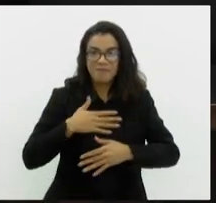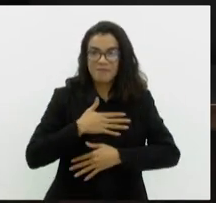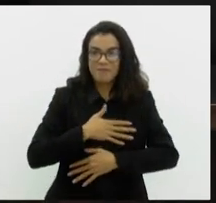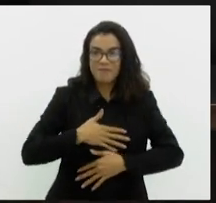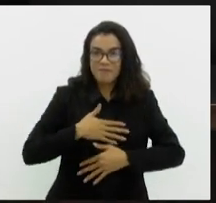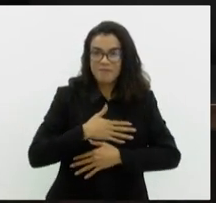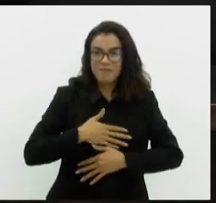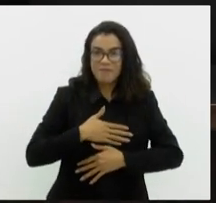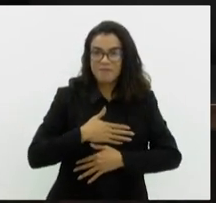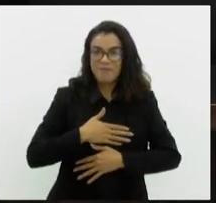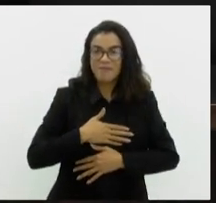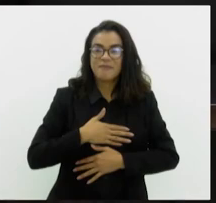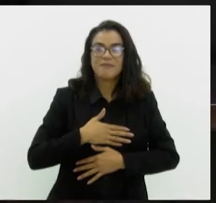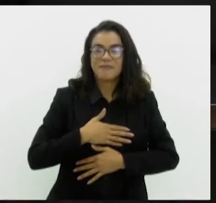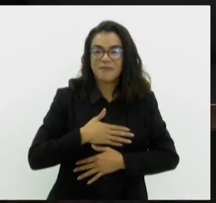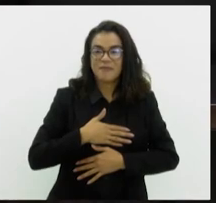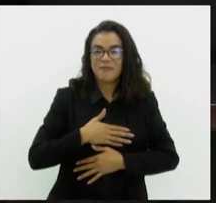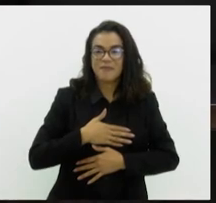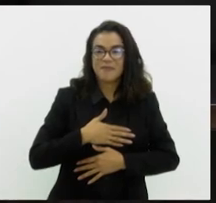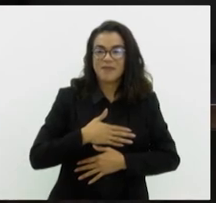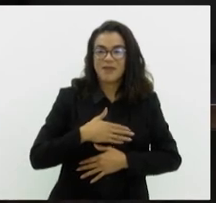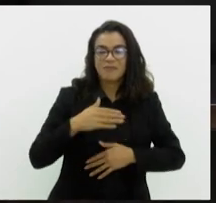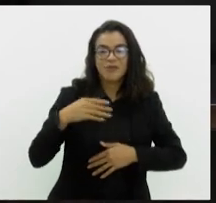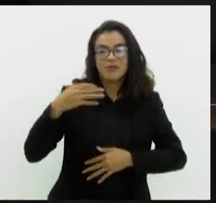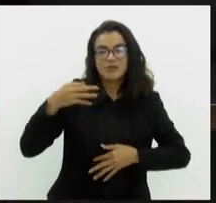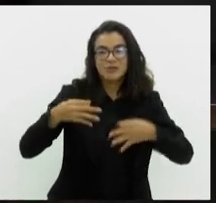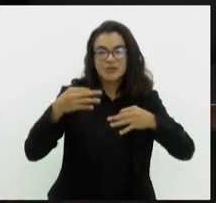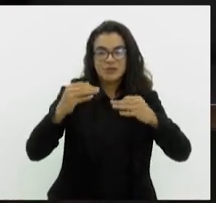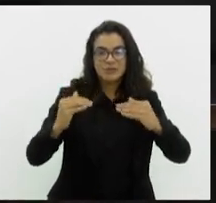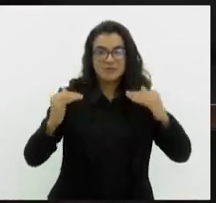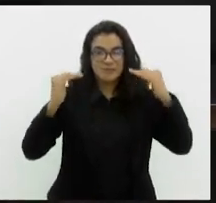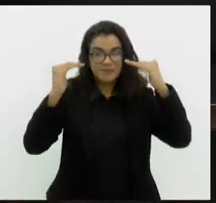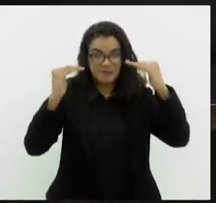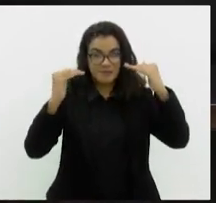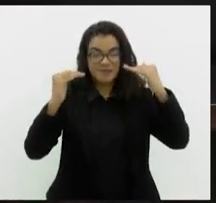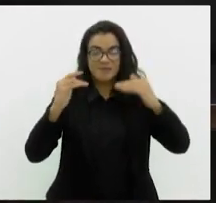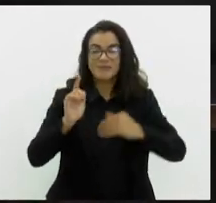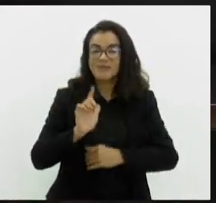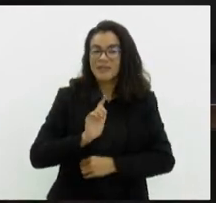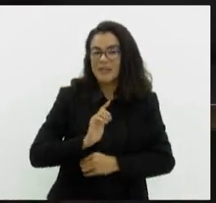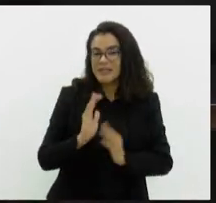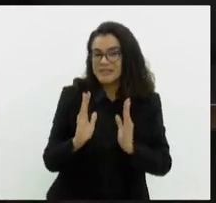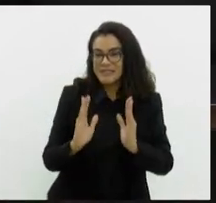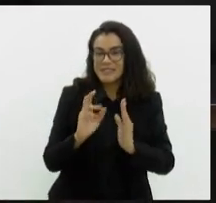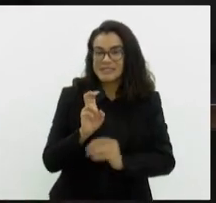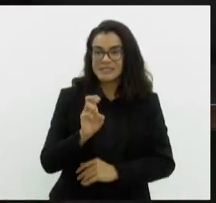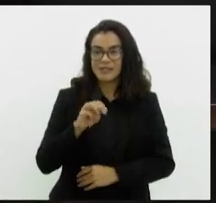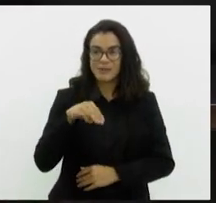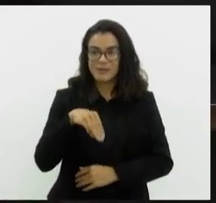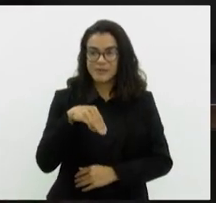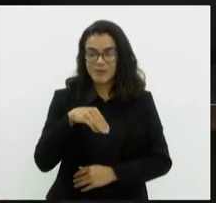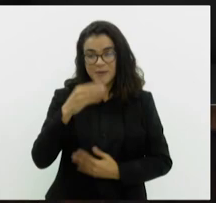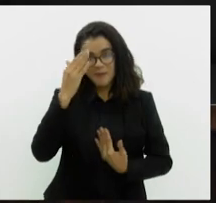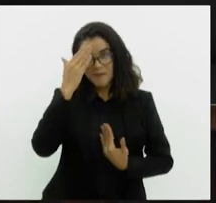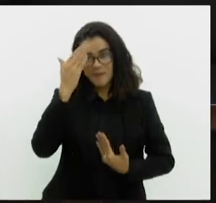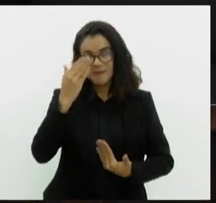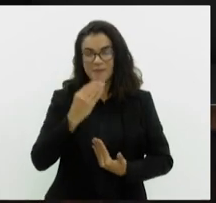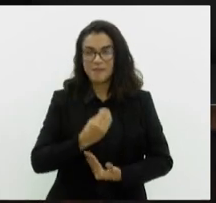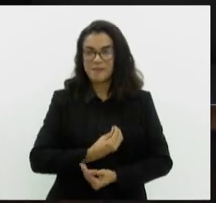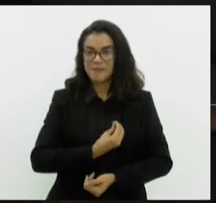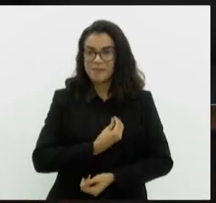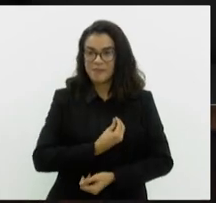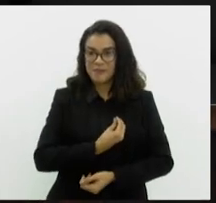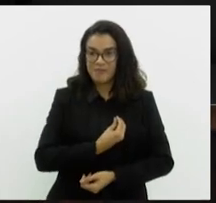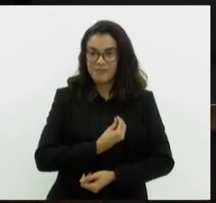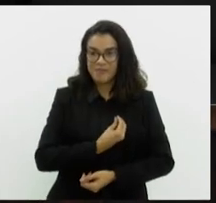o desembargador Antônio Carlos Esteves. O senhor tem 5 minutos. Muito obrigada pela sua presença. E